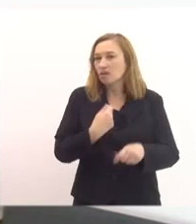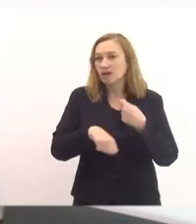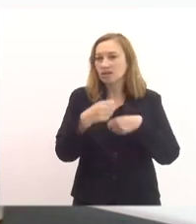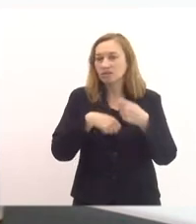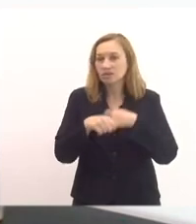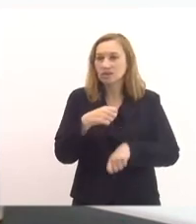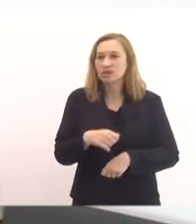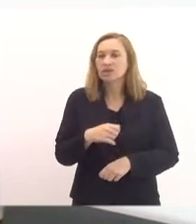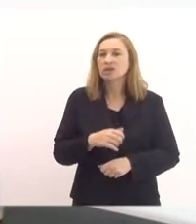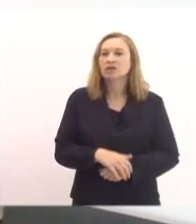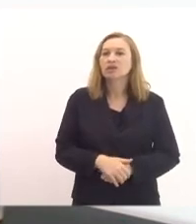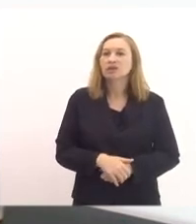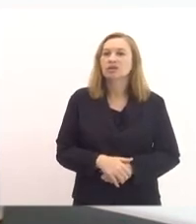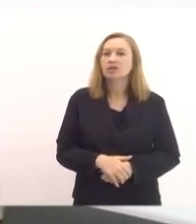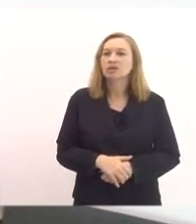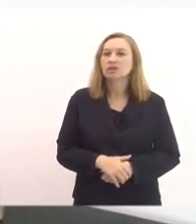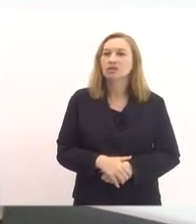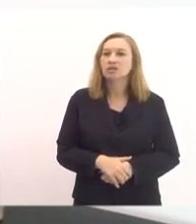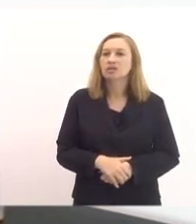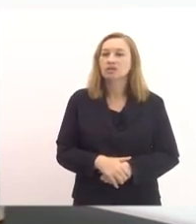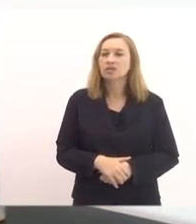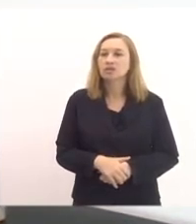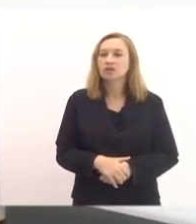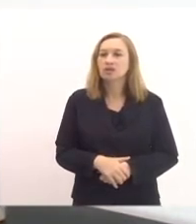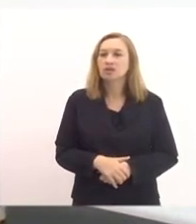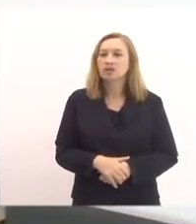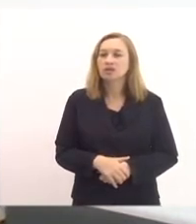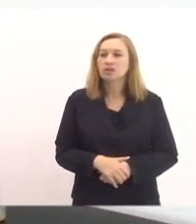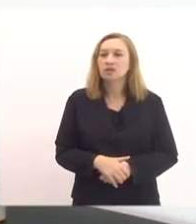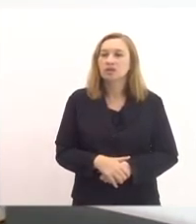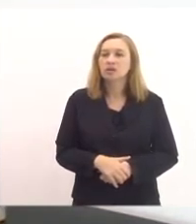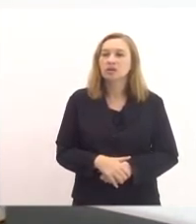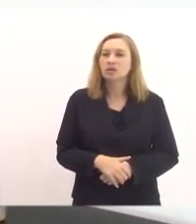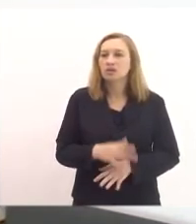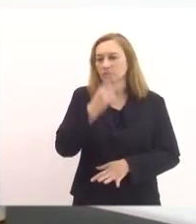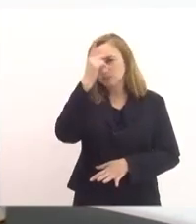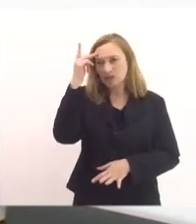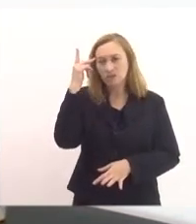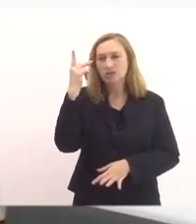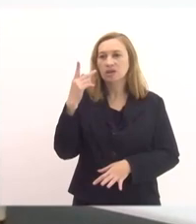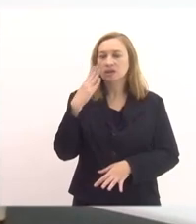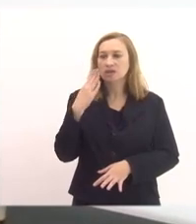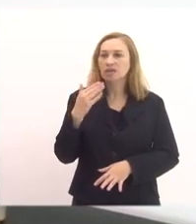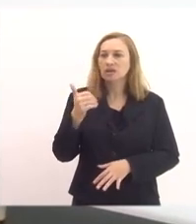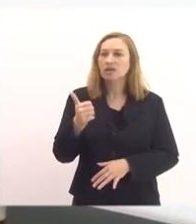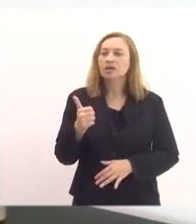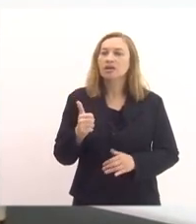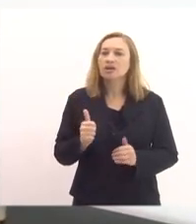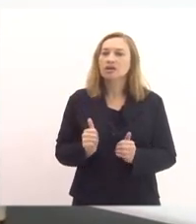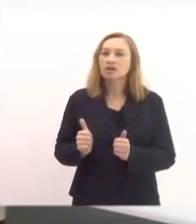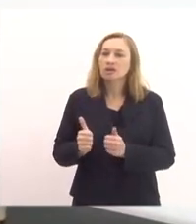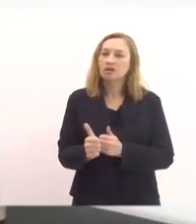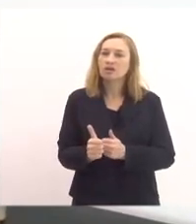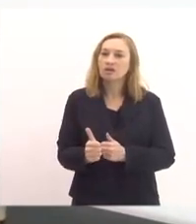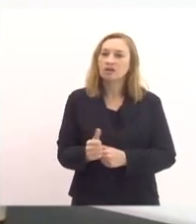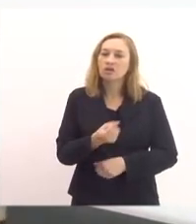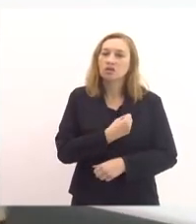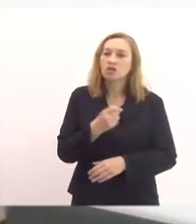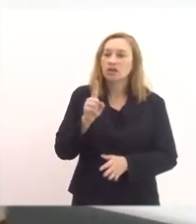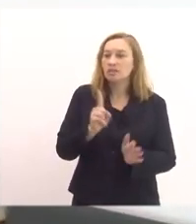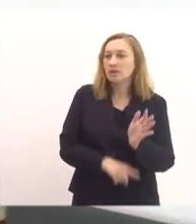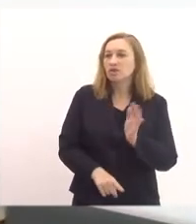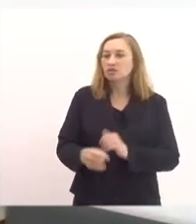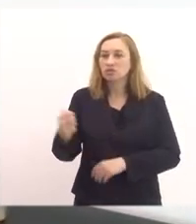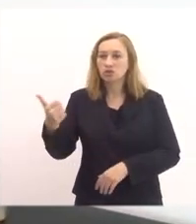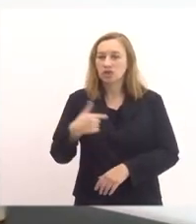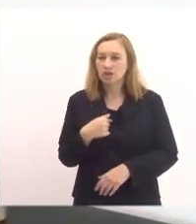Dando exemplo desses 19 vícios administrativos, candidatos na minha frente, com notas inferior à minha, candidatos com